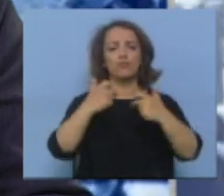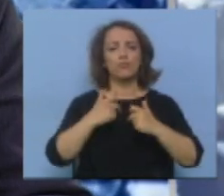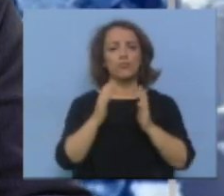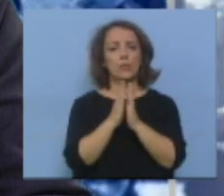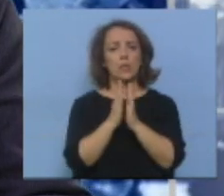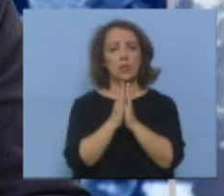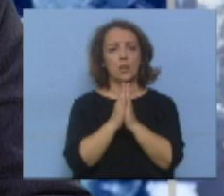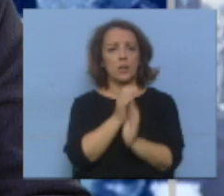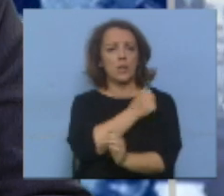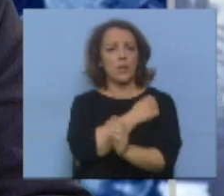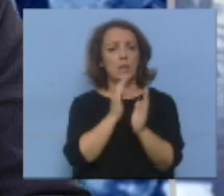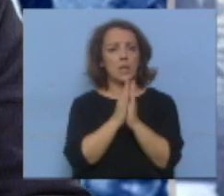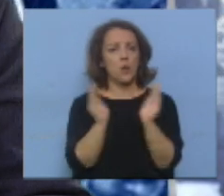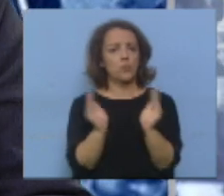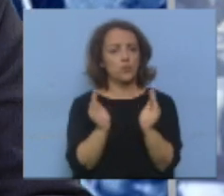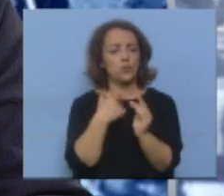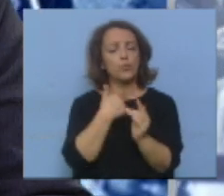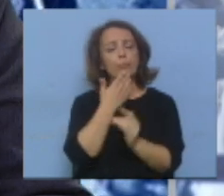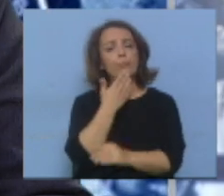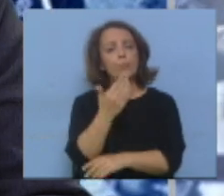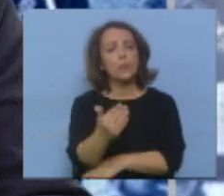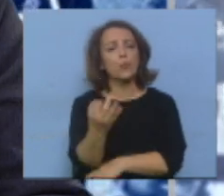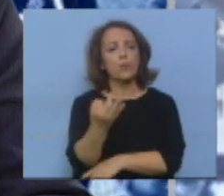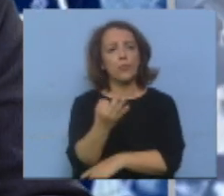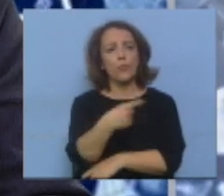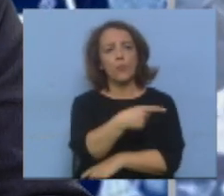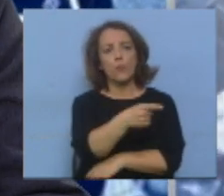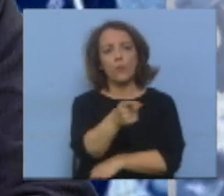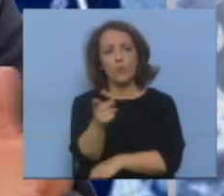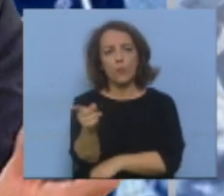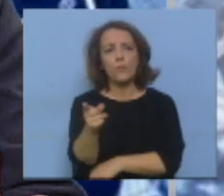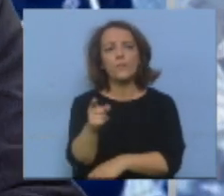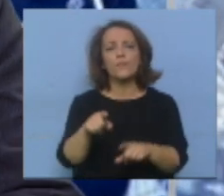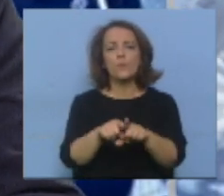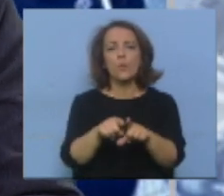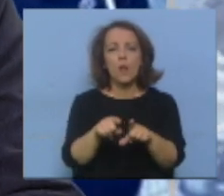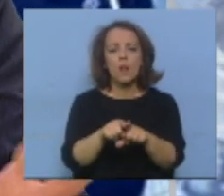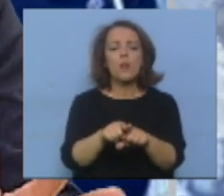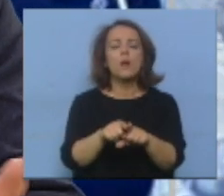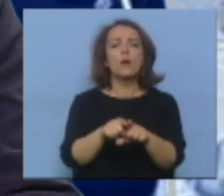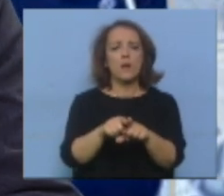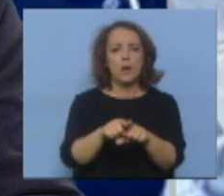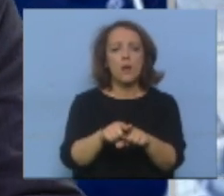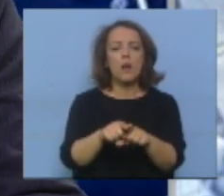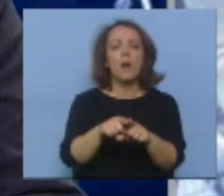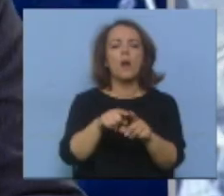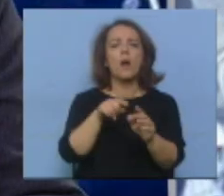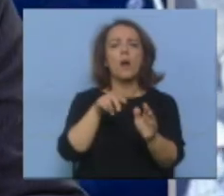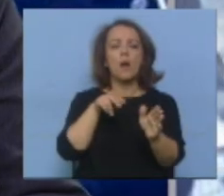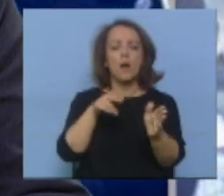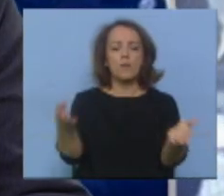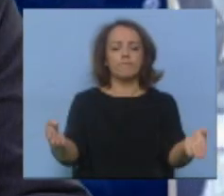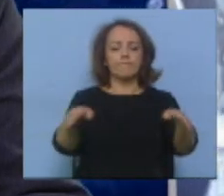do possível usem o saco duplo para fechar as urnas e, portanto, não há urnas